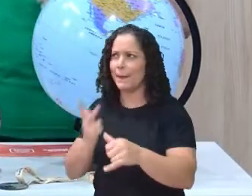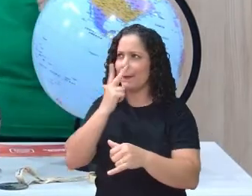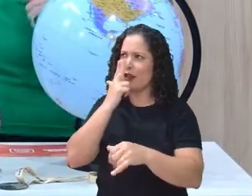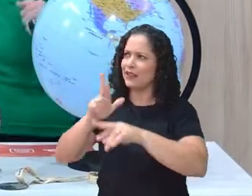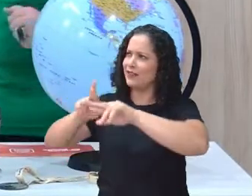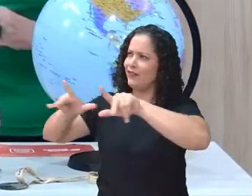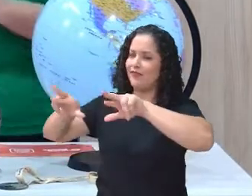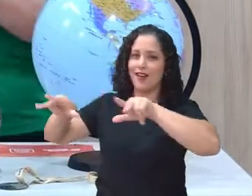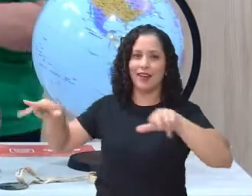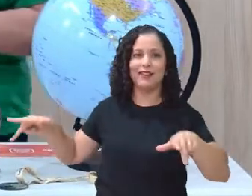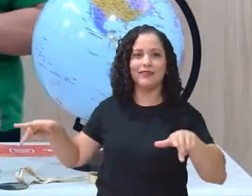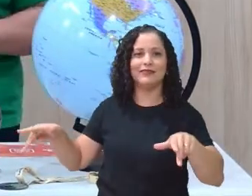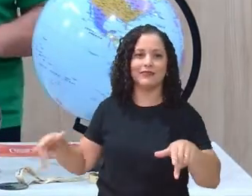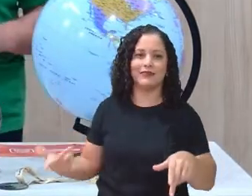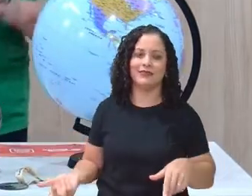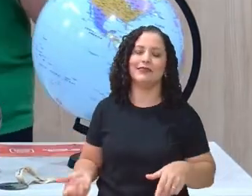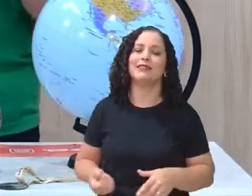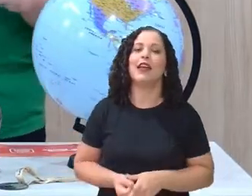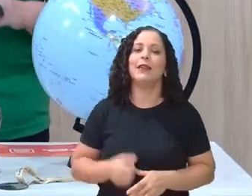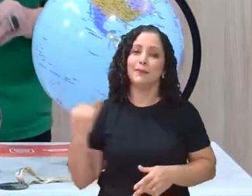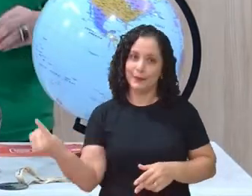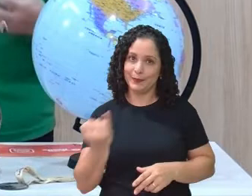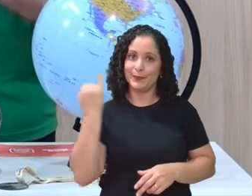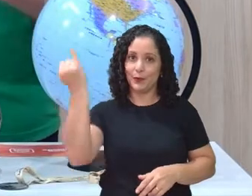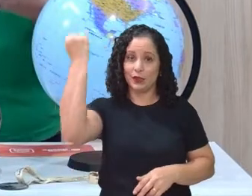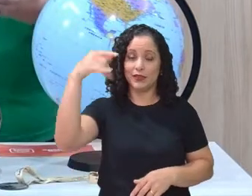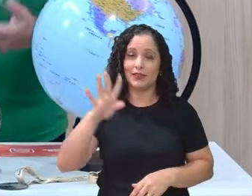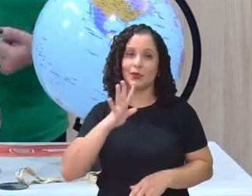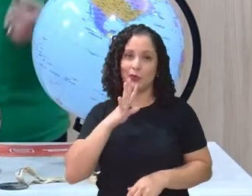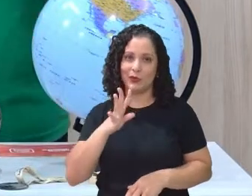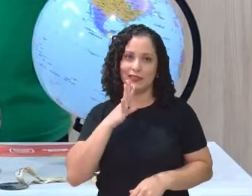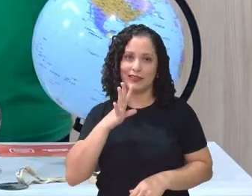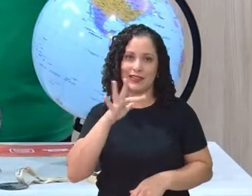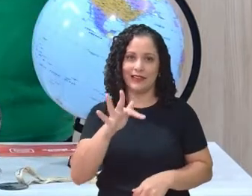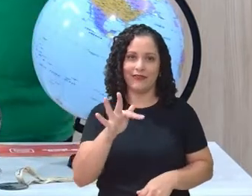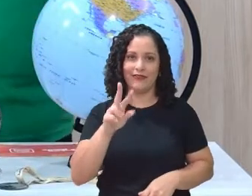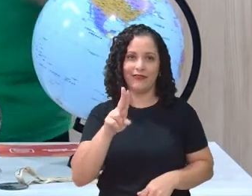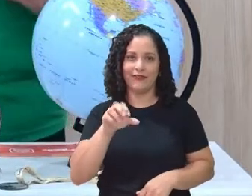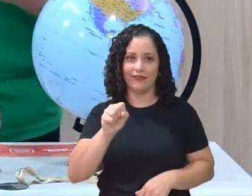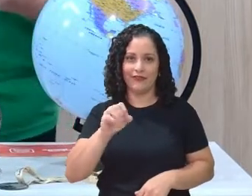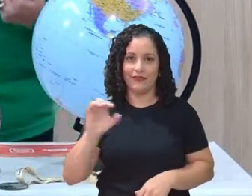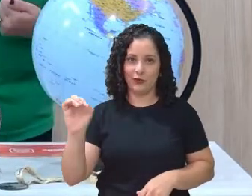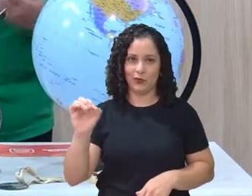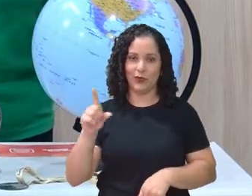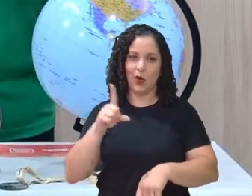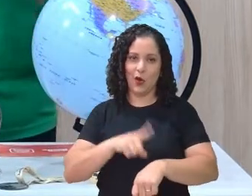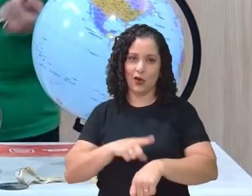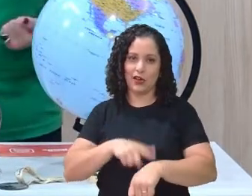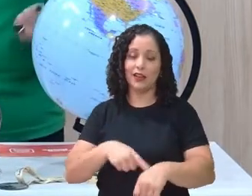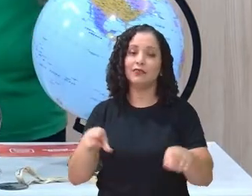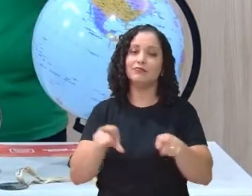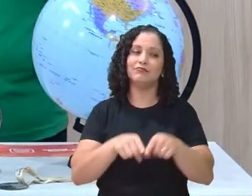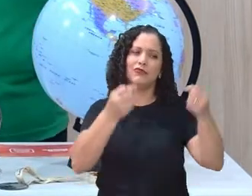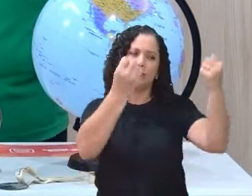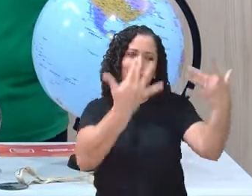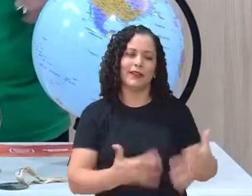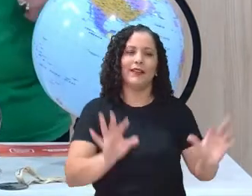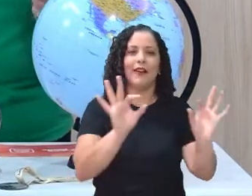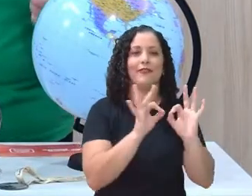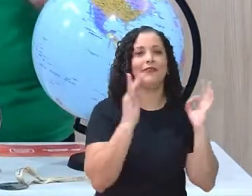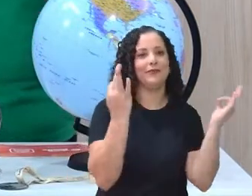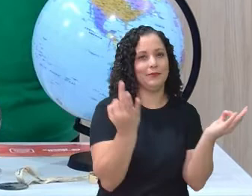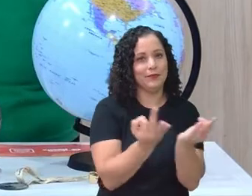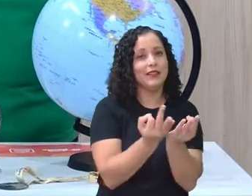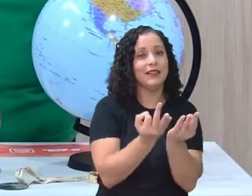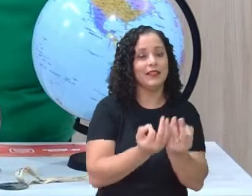gente saber essa questão aí do fuso horário. Até também para vocês explicarem aí à família, no caso de, principalmente